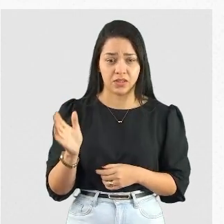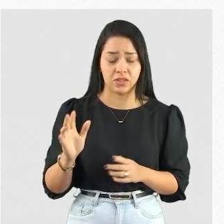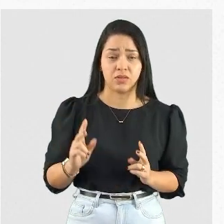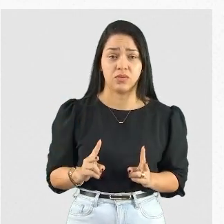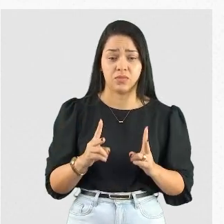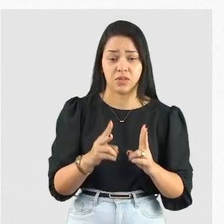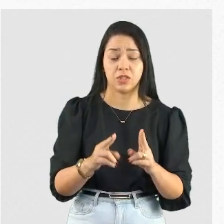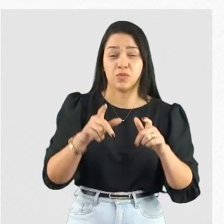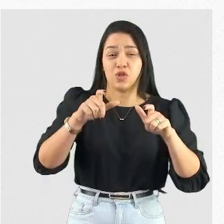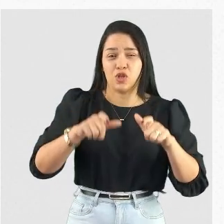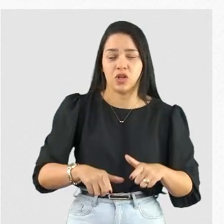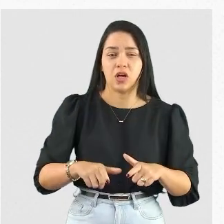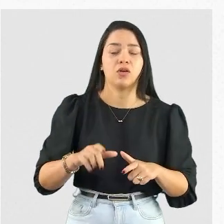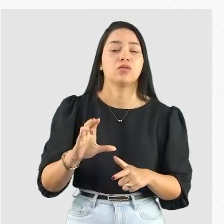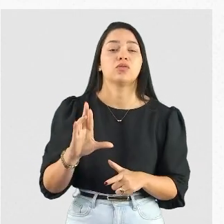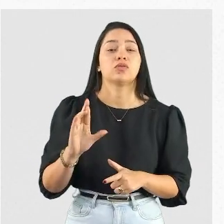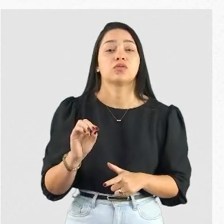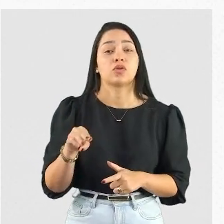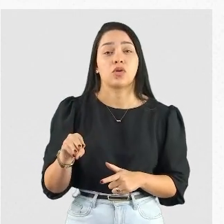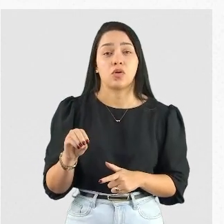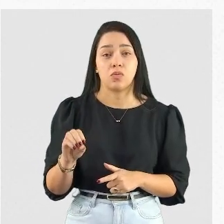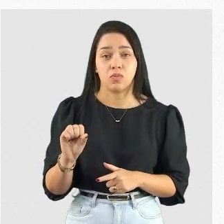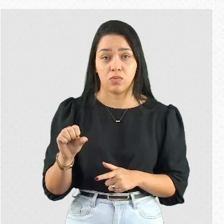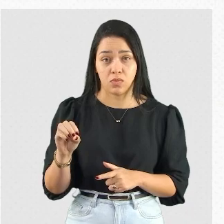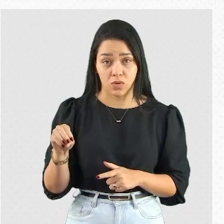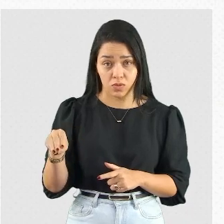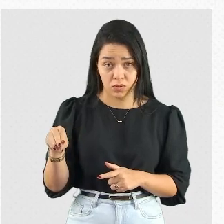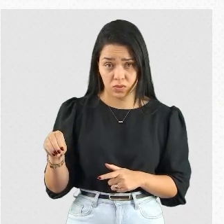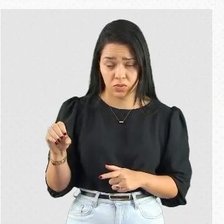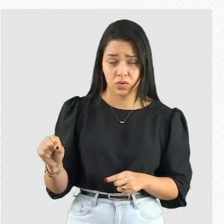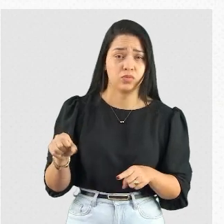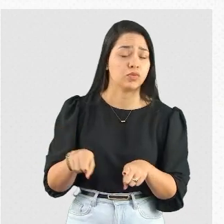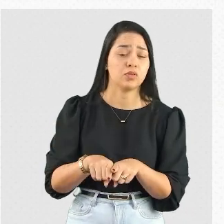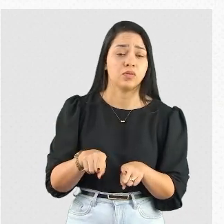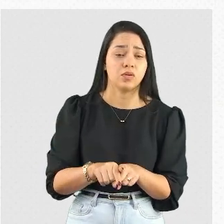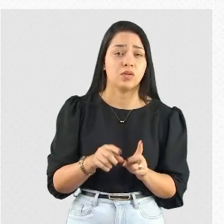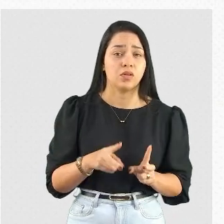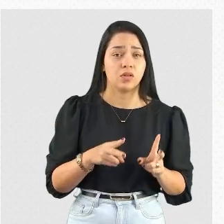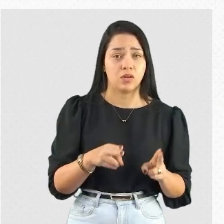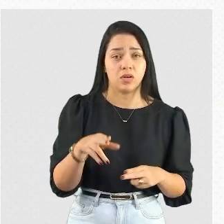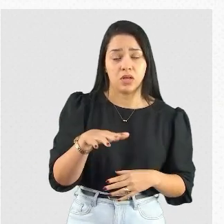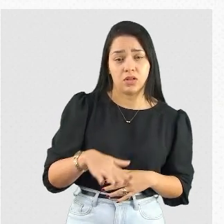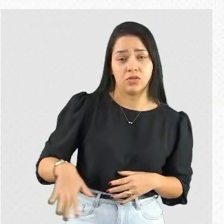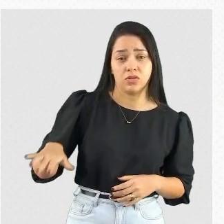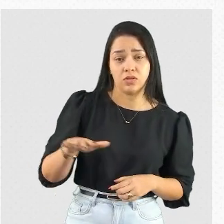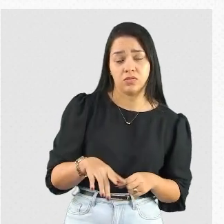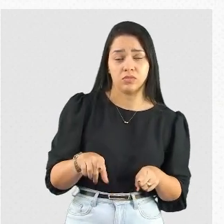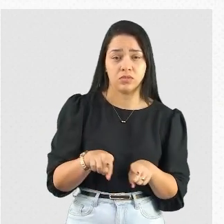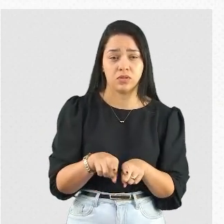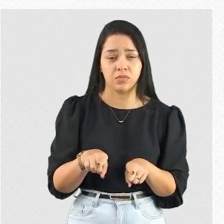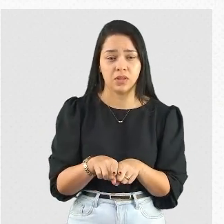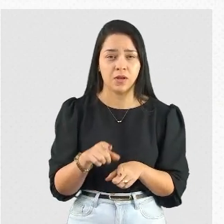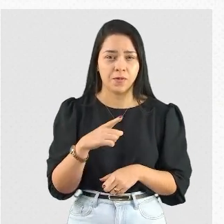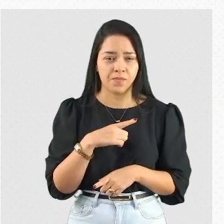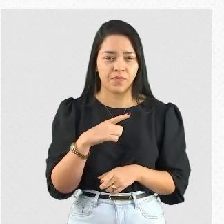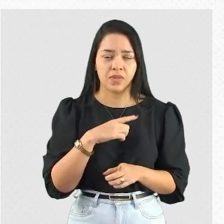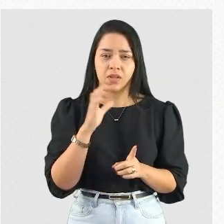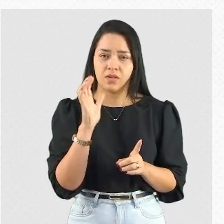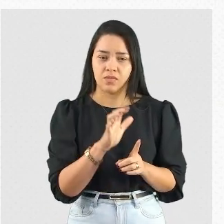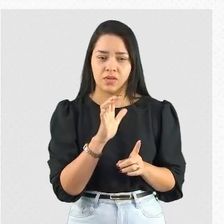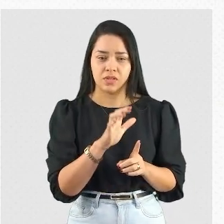mesmo local dos cromossomos homólogos, né? Eles estão ali na mesma região, né? E possuem, eles